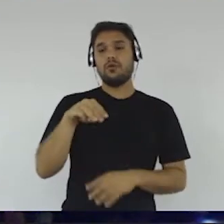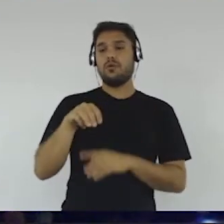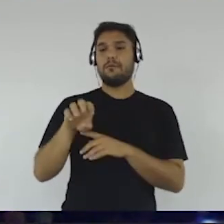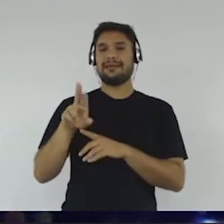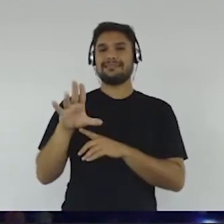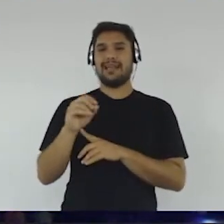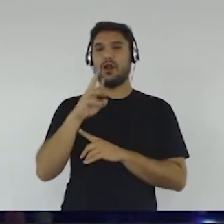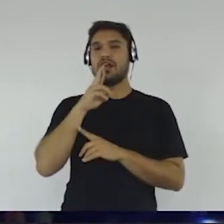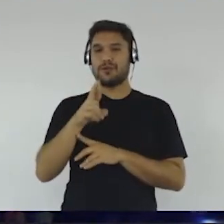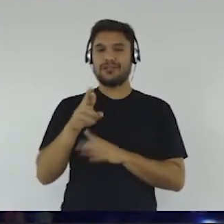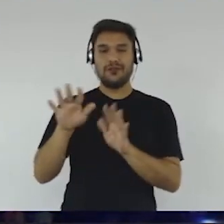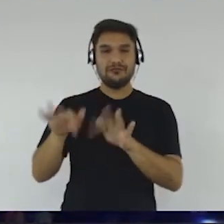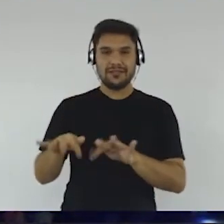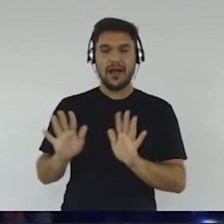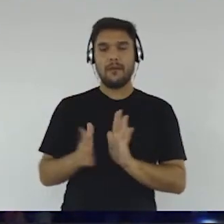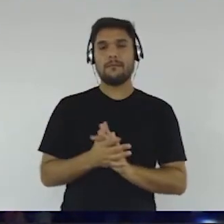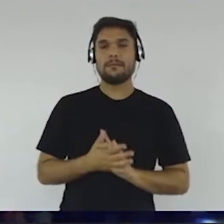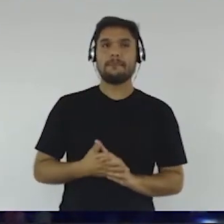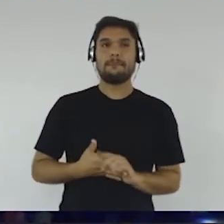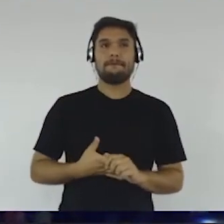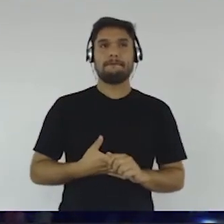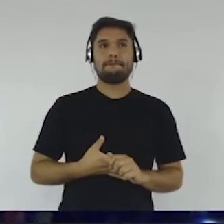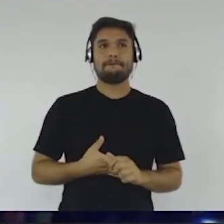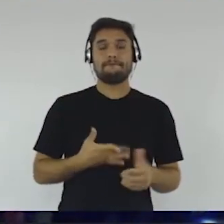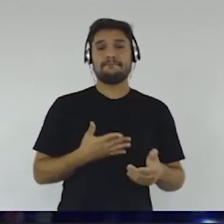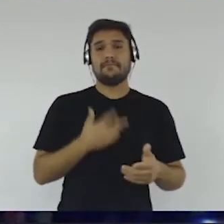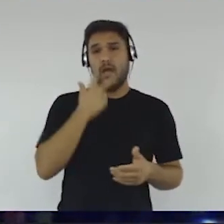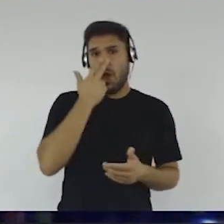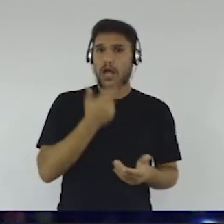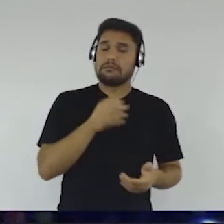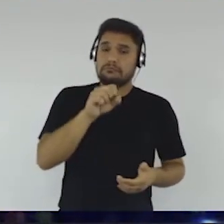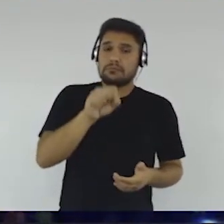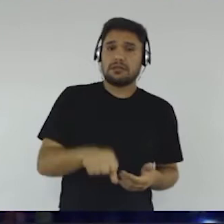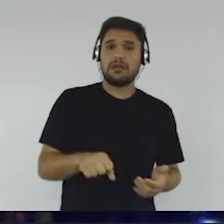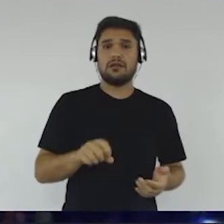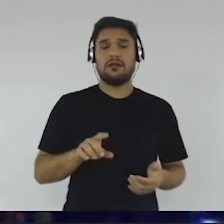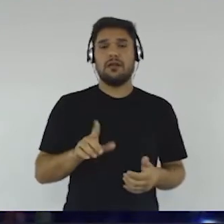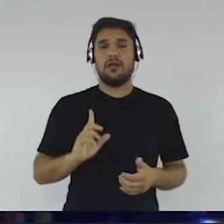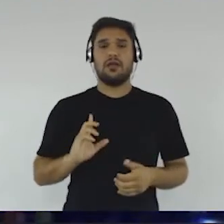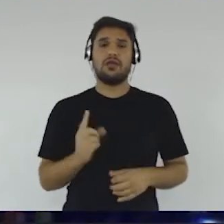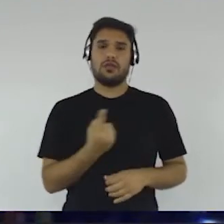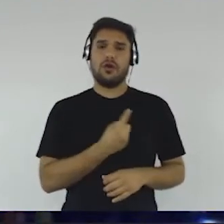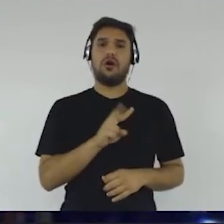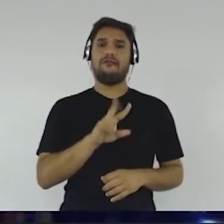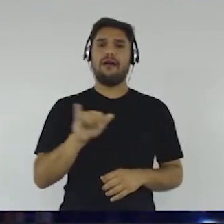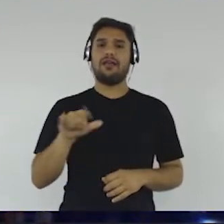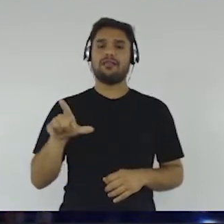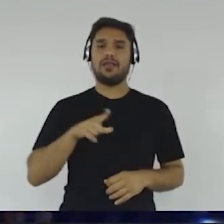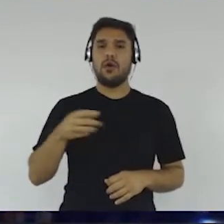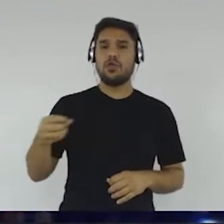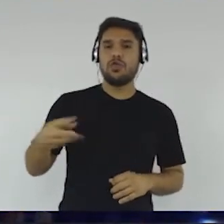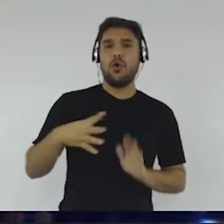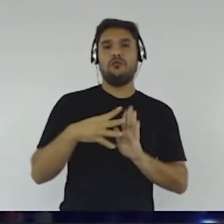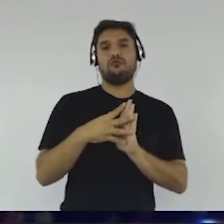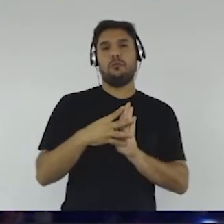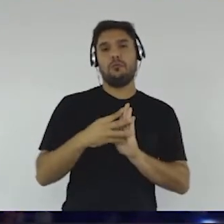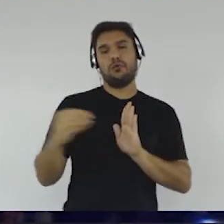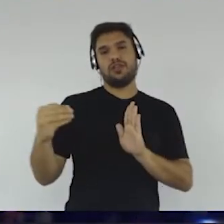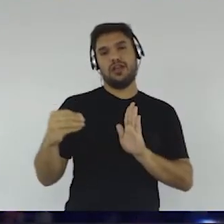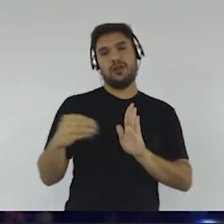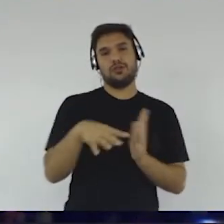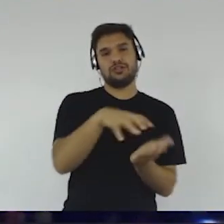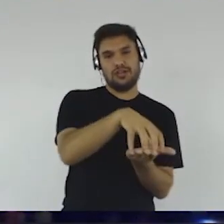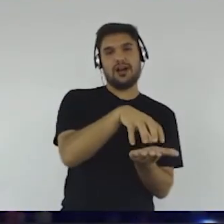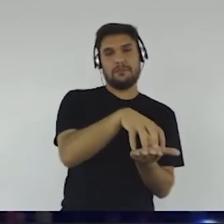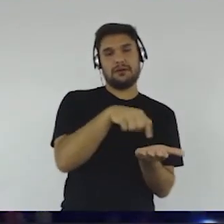deixou para responder no final. Eu acho que sim, nós teremos um novo modelo de